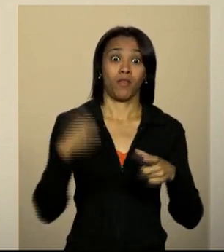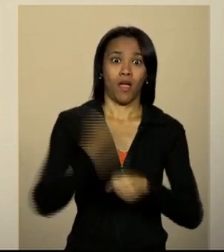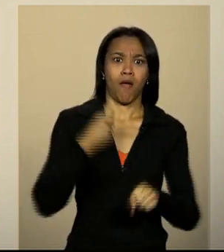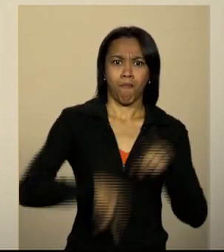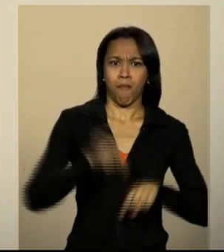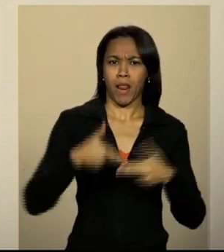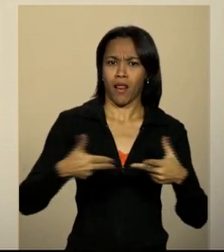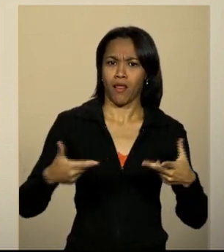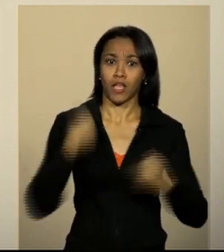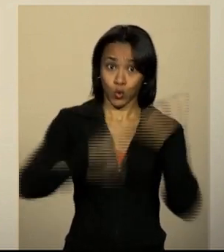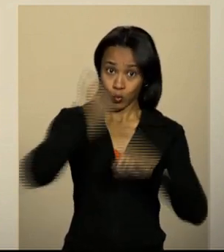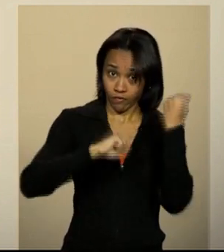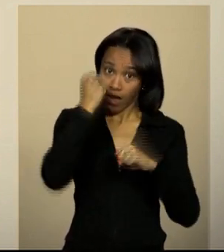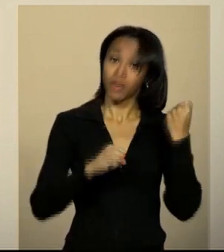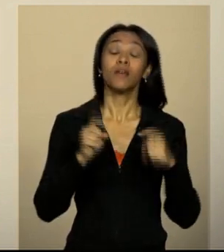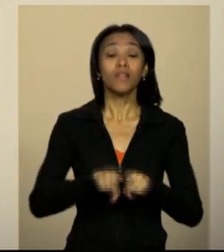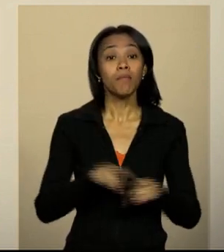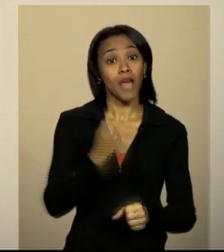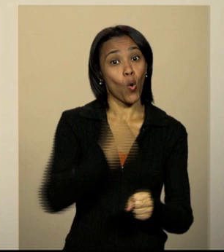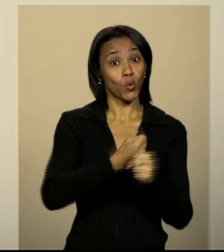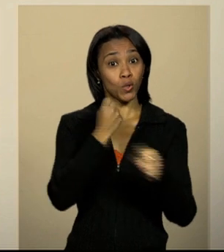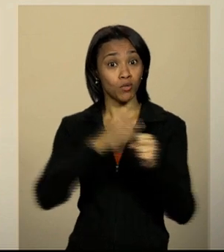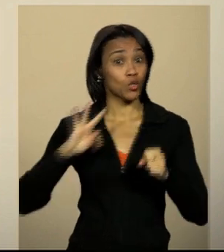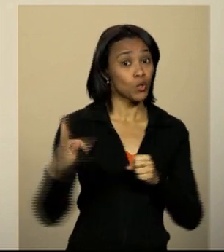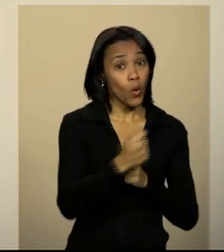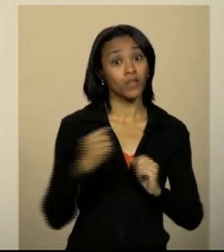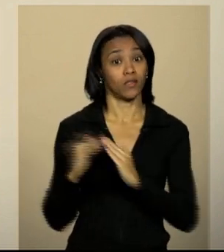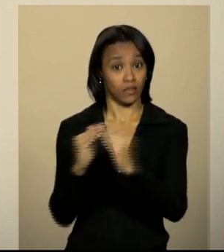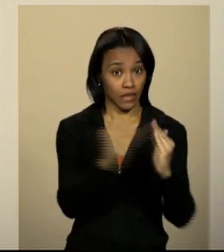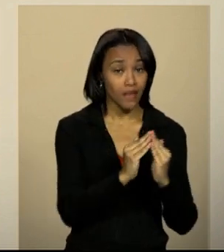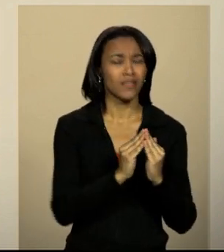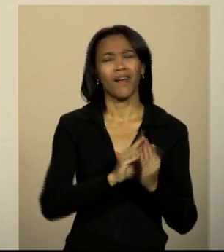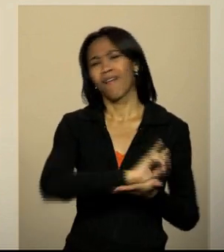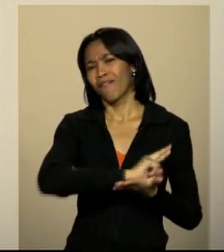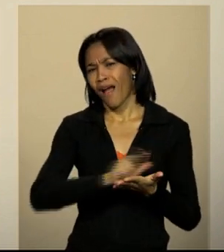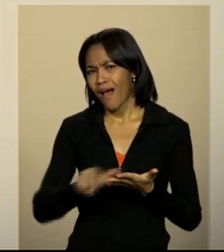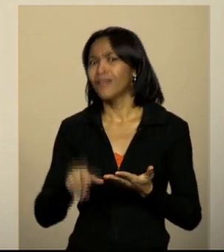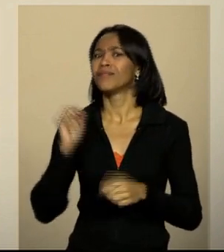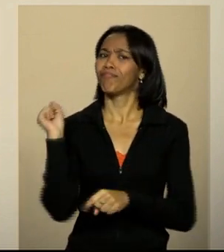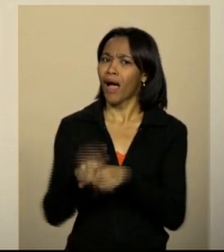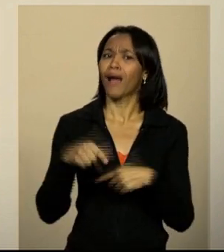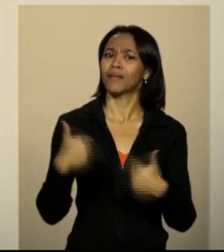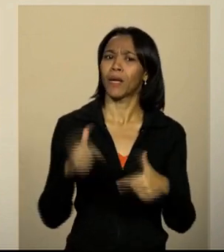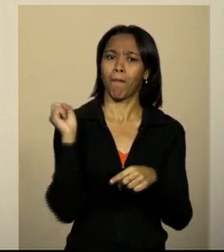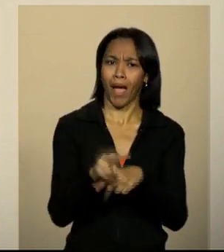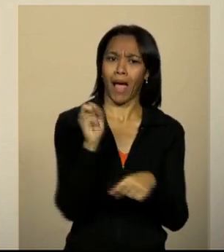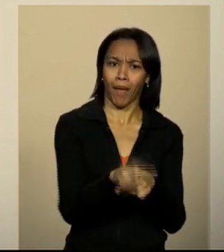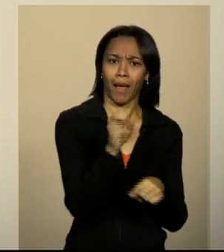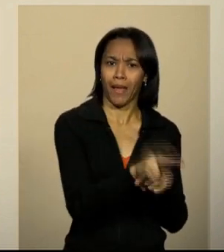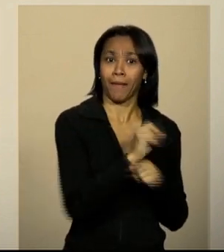suas fábricas isso sem contar que na construção de todas essas casas muitos empregos São gerados